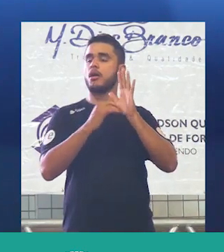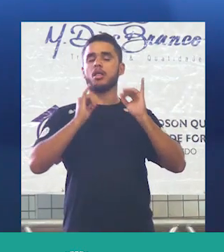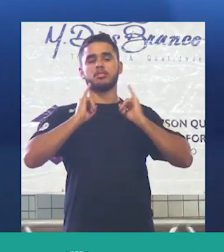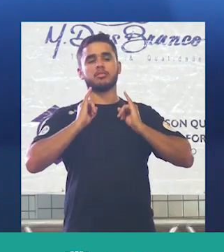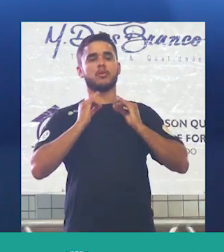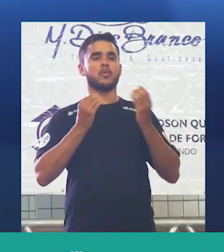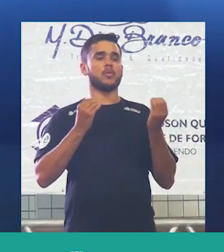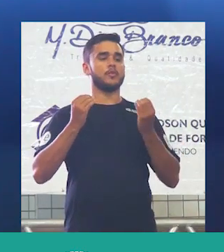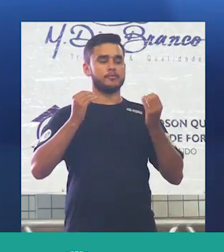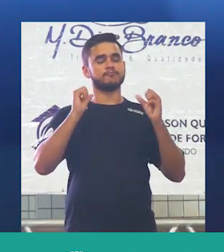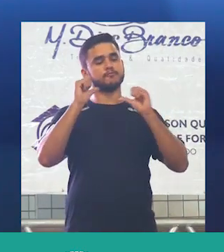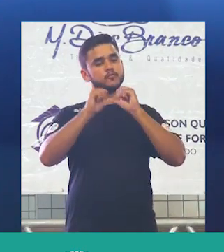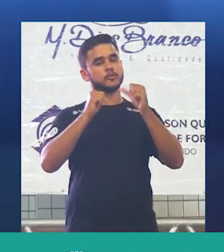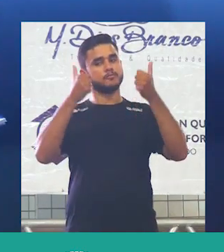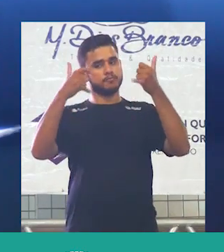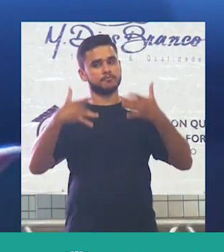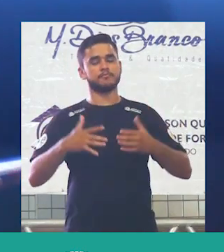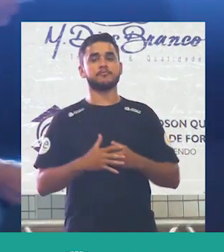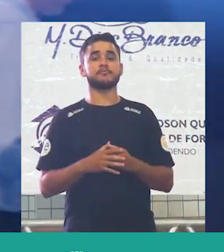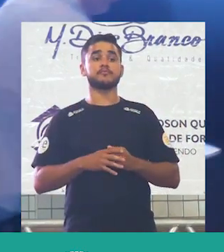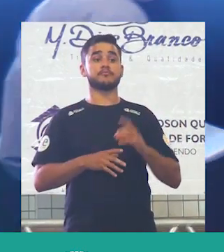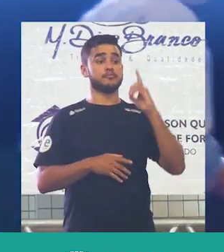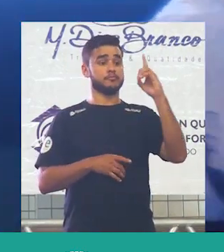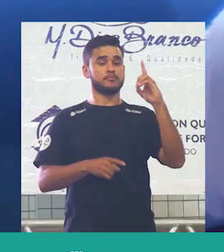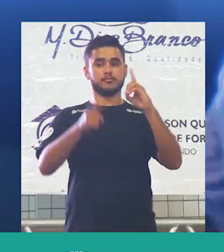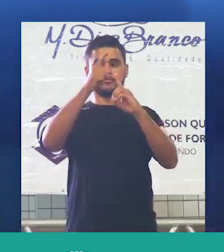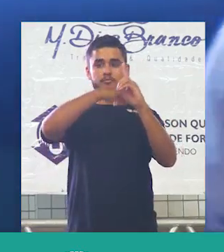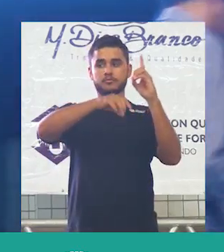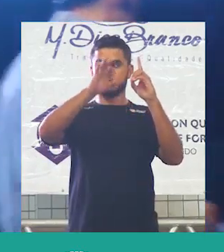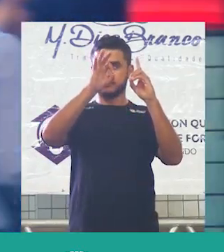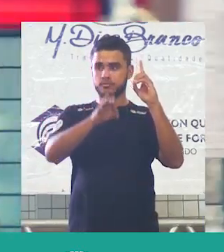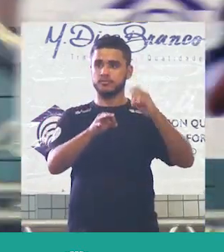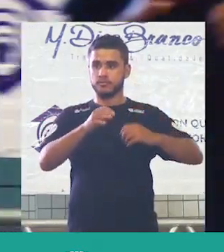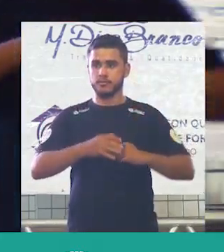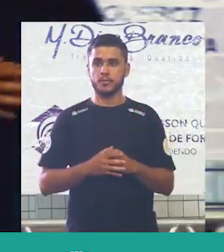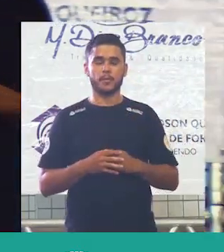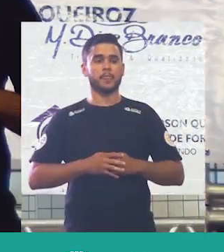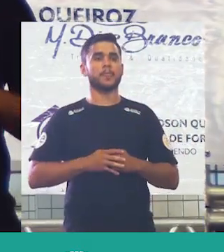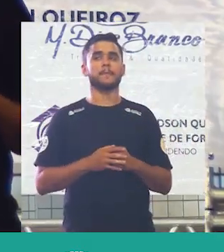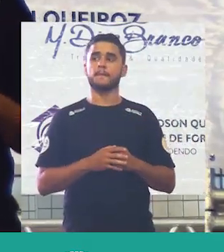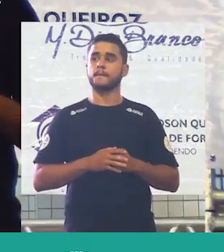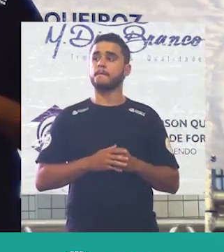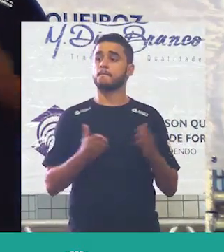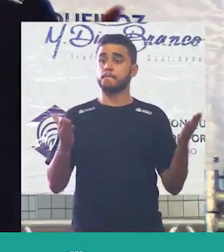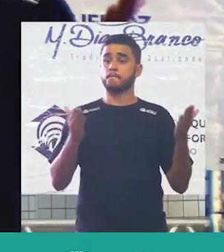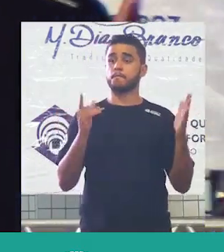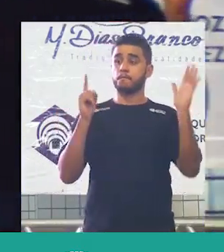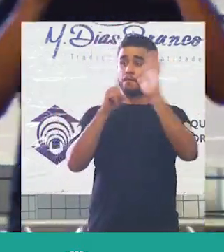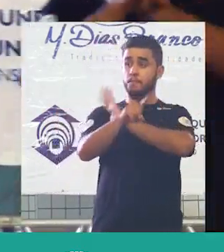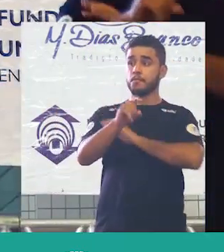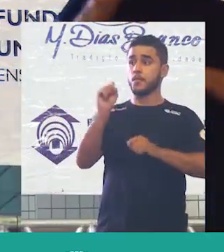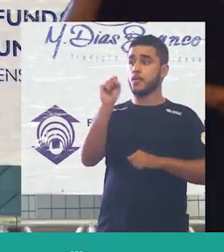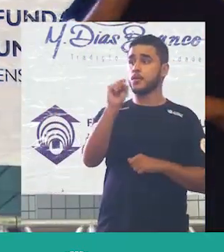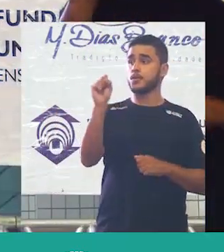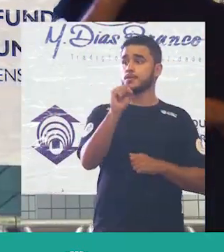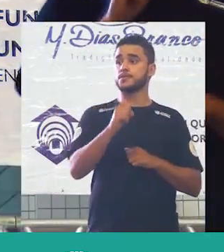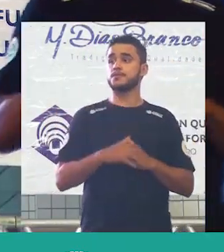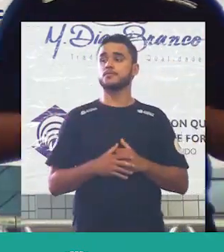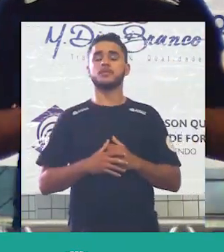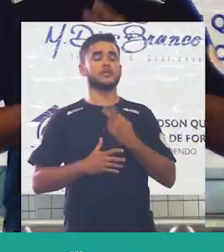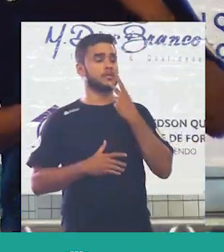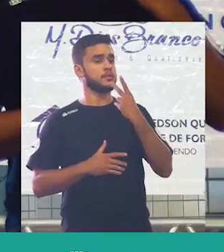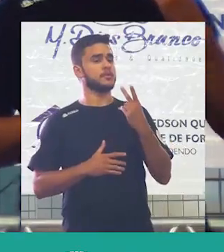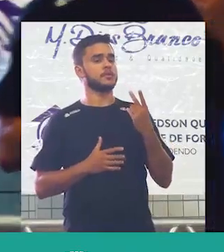Então fica a letra D de doidim. Vamos para a 8ª questão,